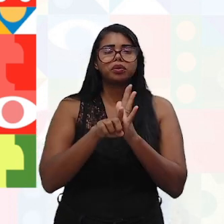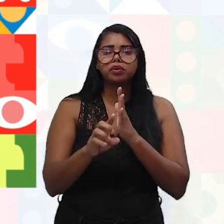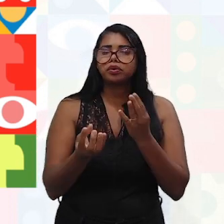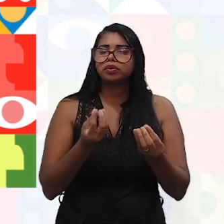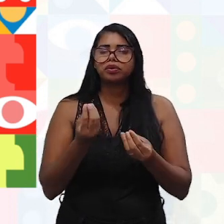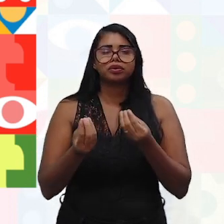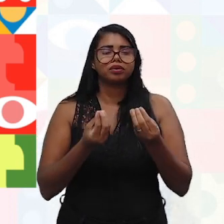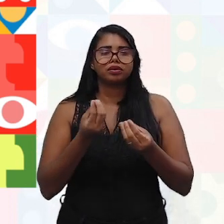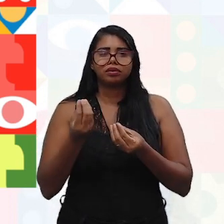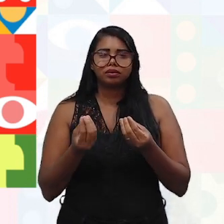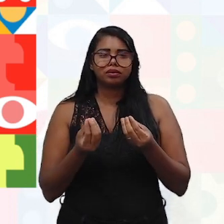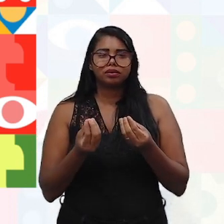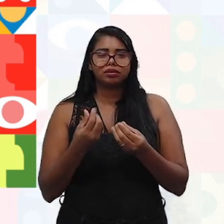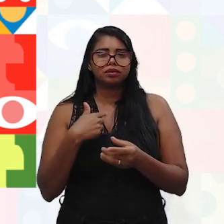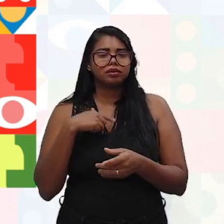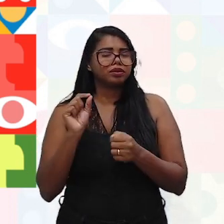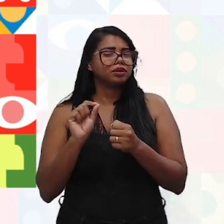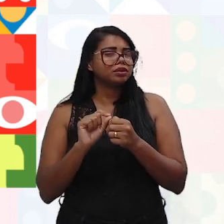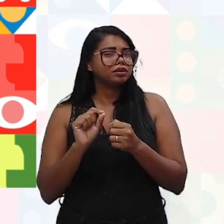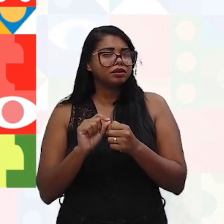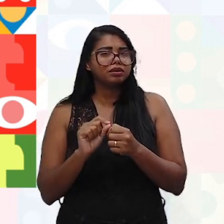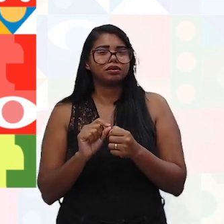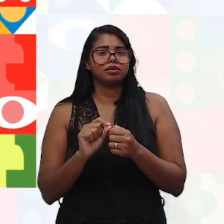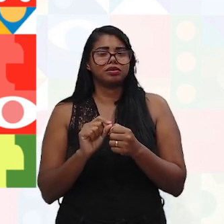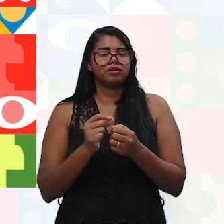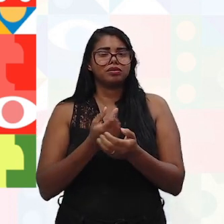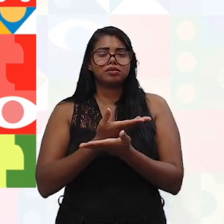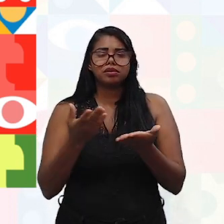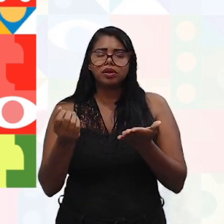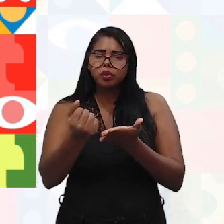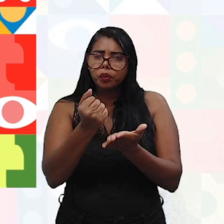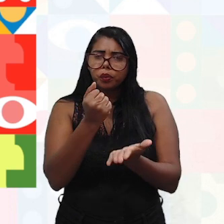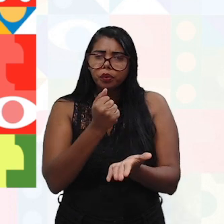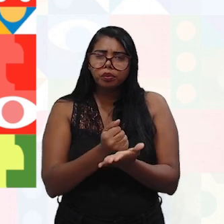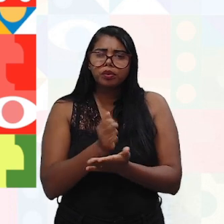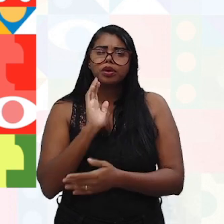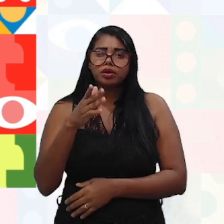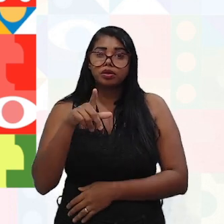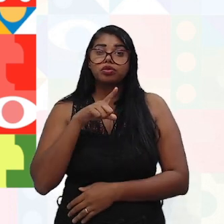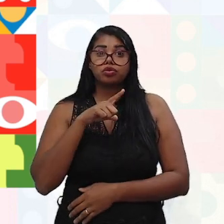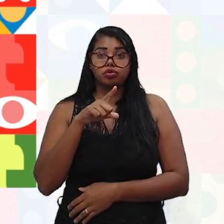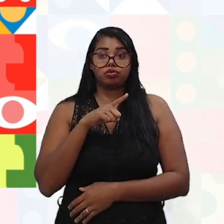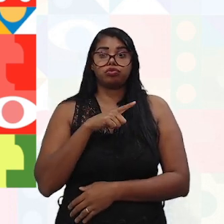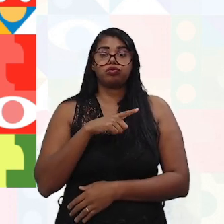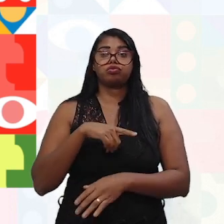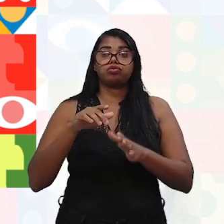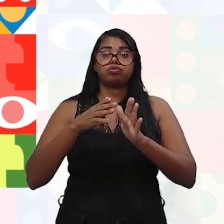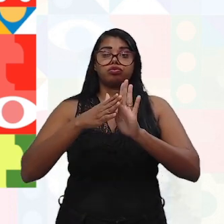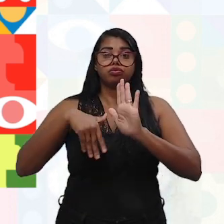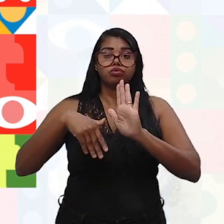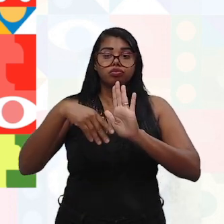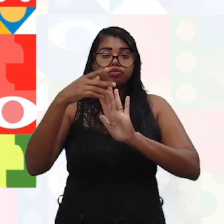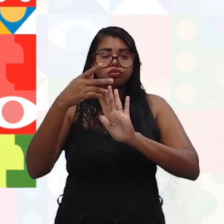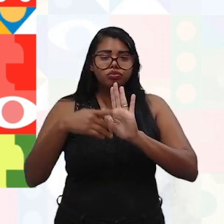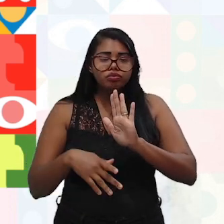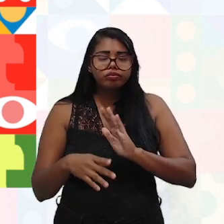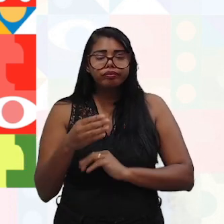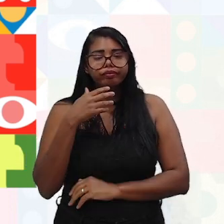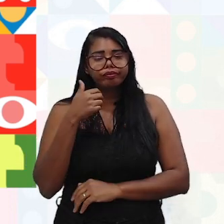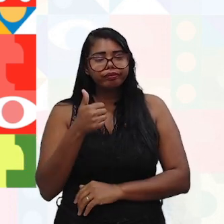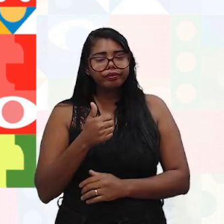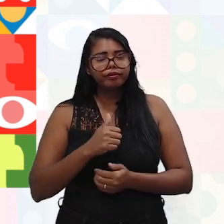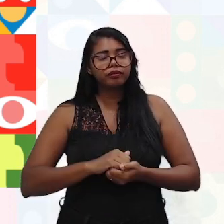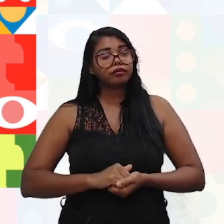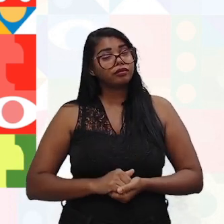isso aqui? Como é que eu faço para lidar com essa documentação? Já existe uma diretriz? Se tiver, bacana, você já está